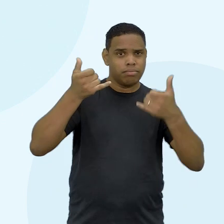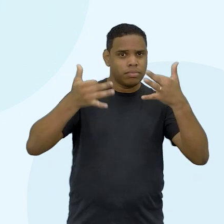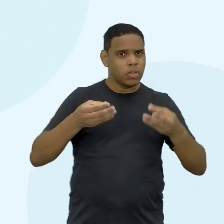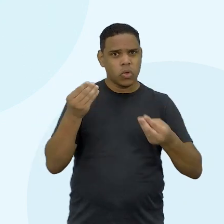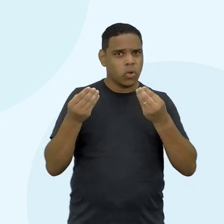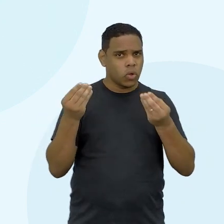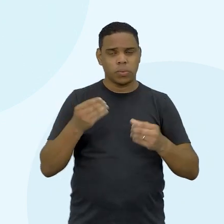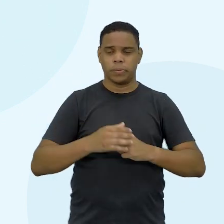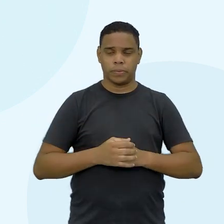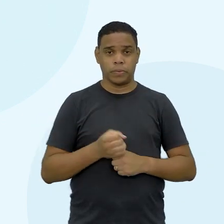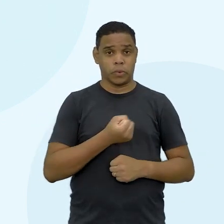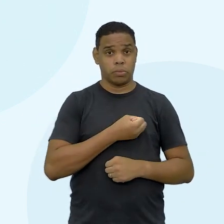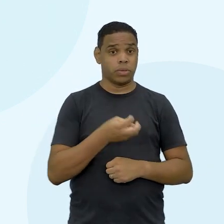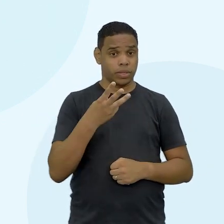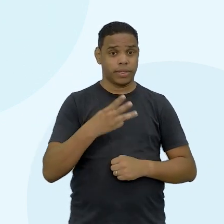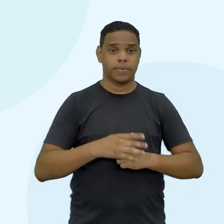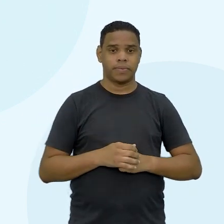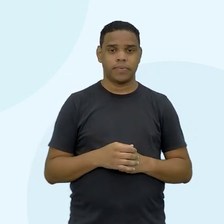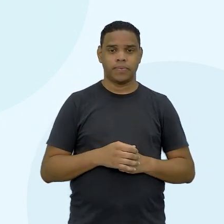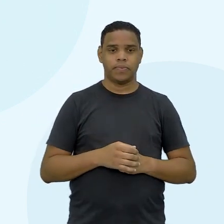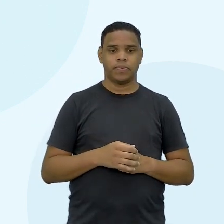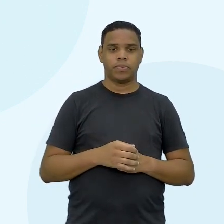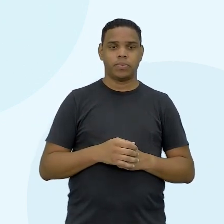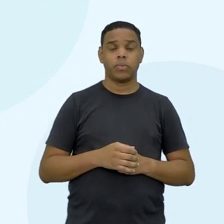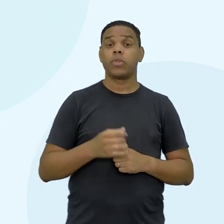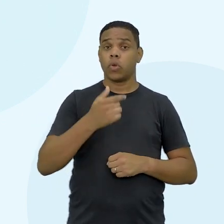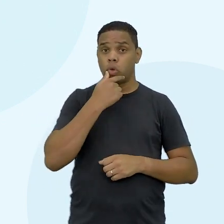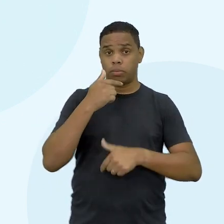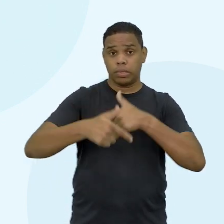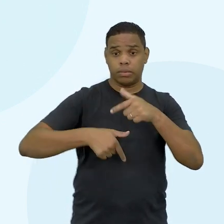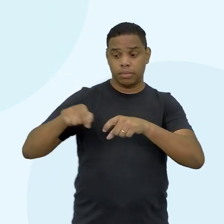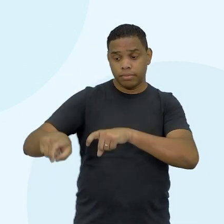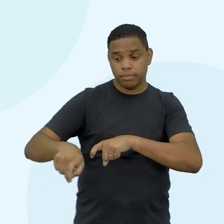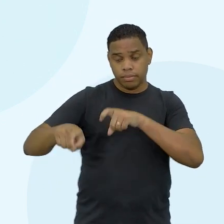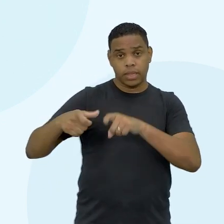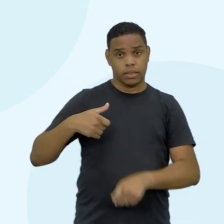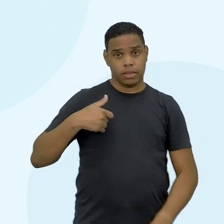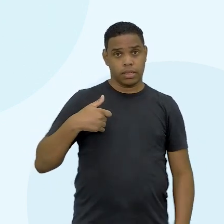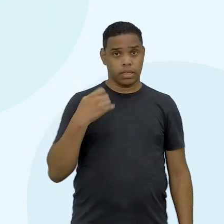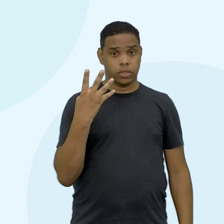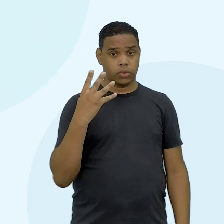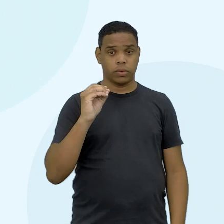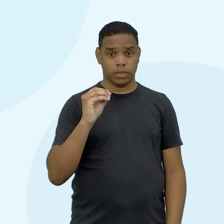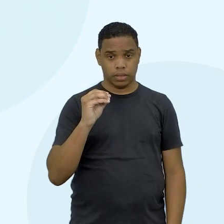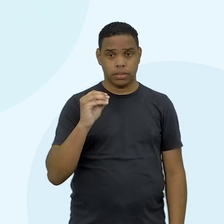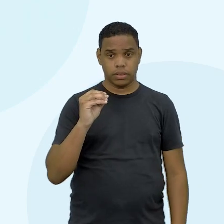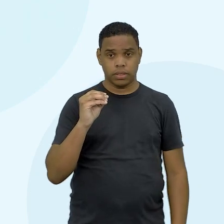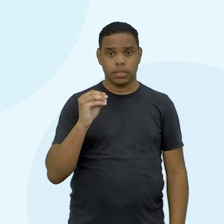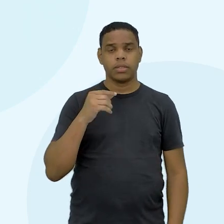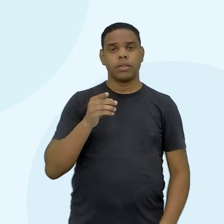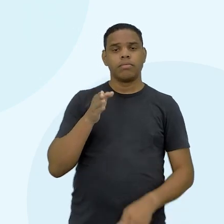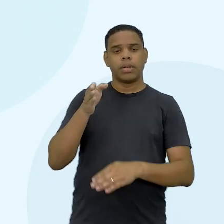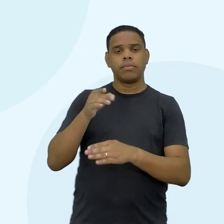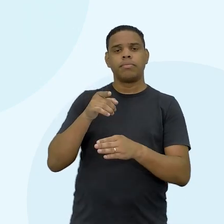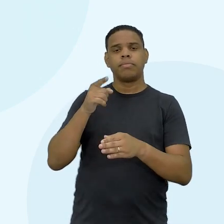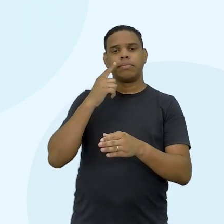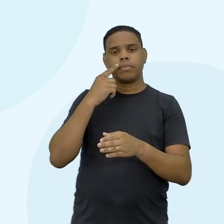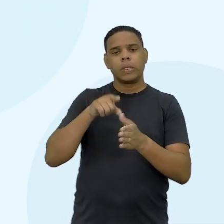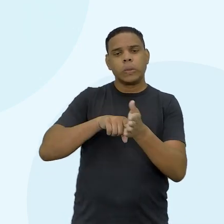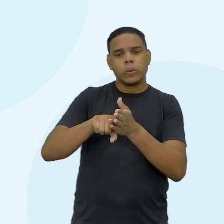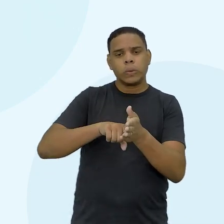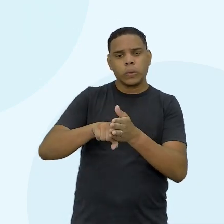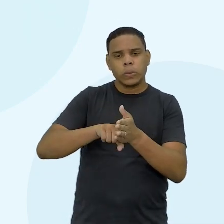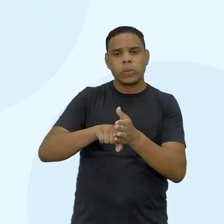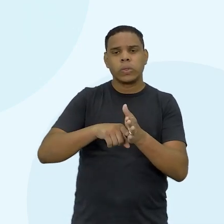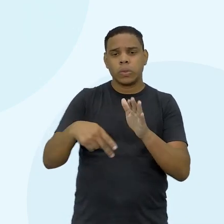nosso estudo de caso. O estudo de caso é de um agricultor de 40 anos consulta um laboratório para